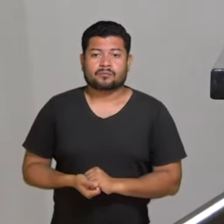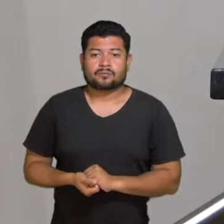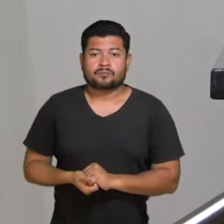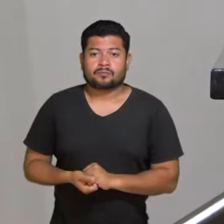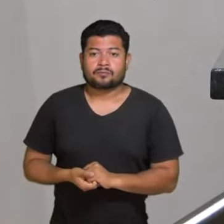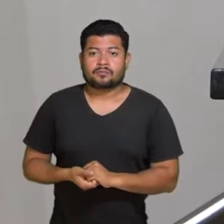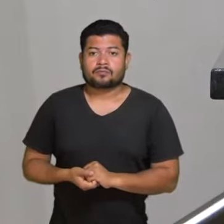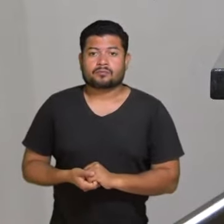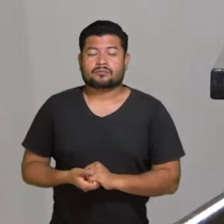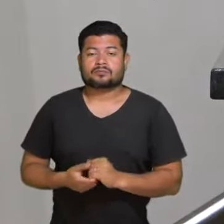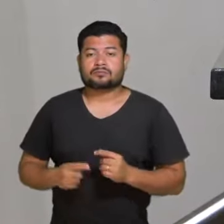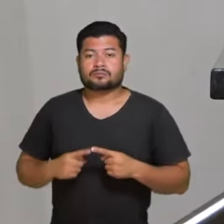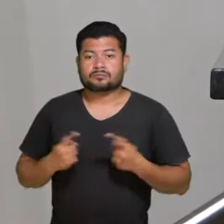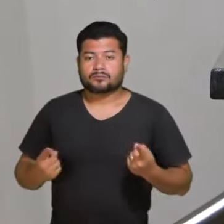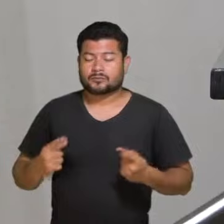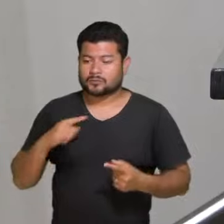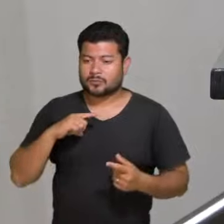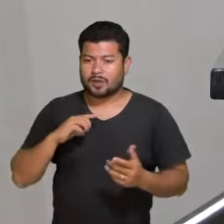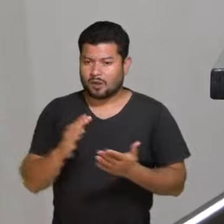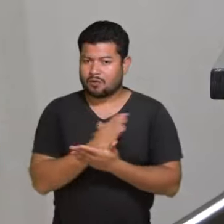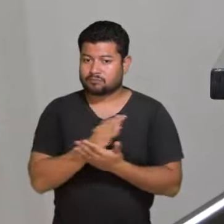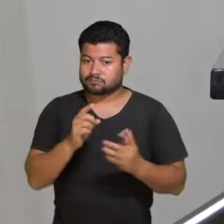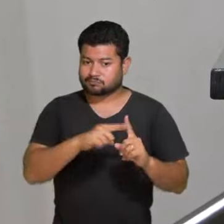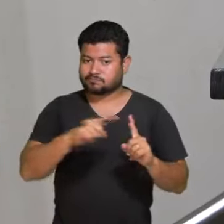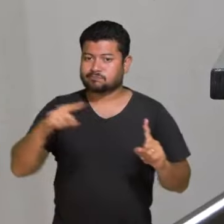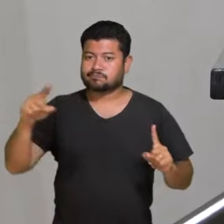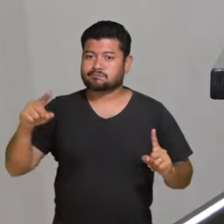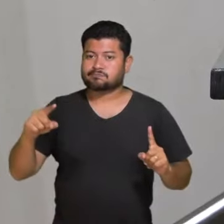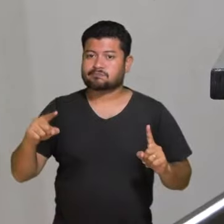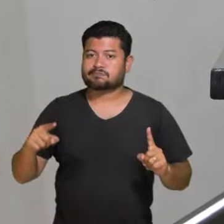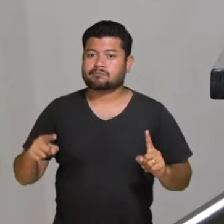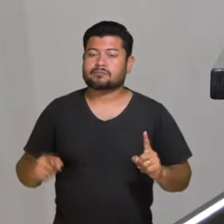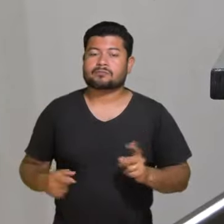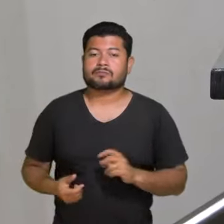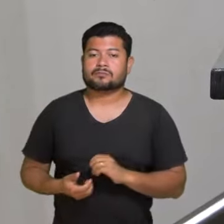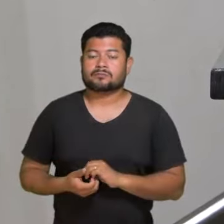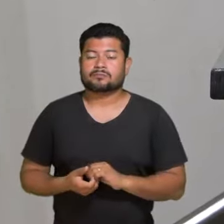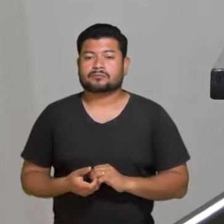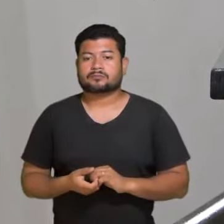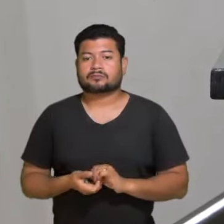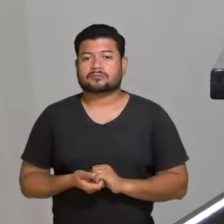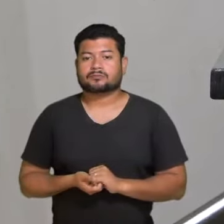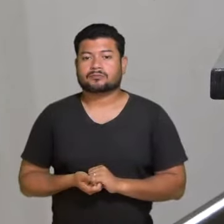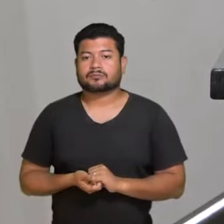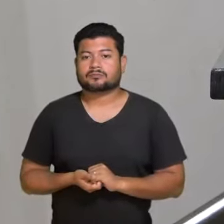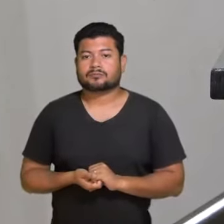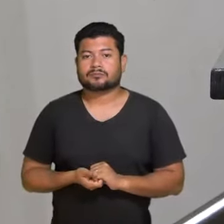E trago aqui alguns dados. Vou trazer alguns dados aqui.